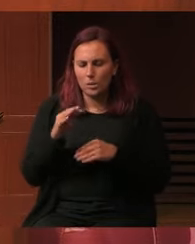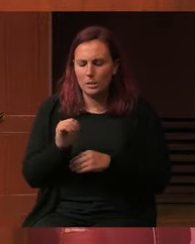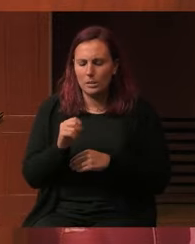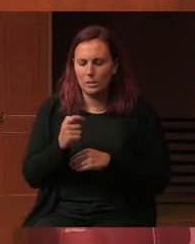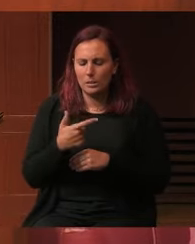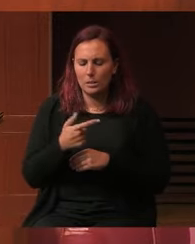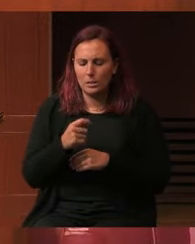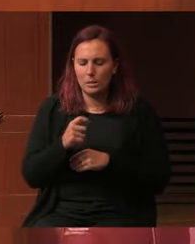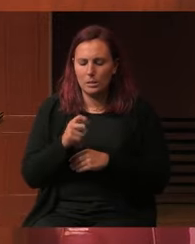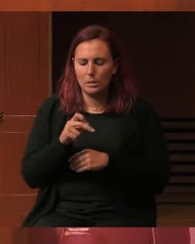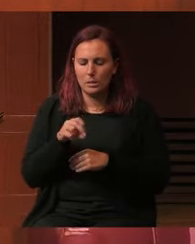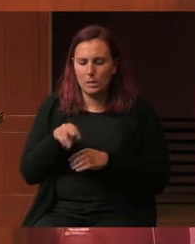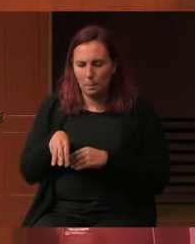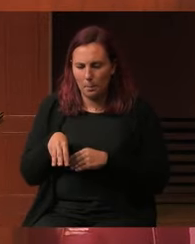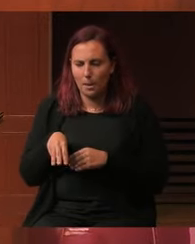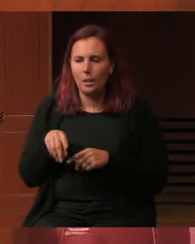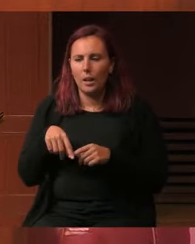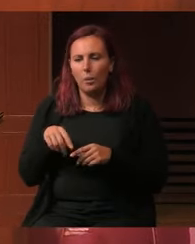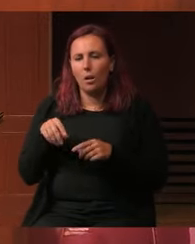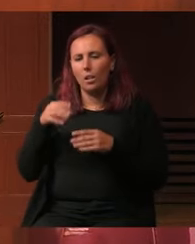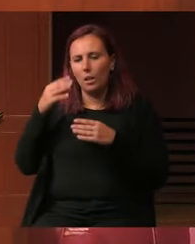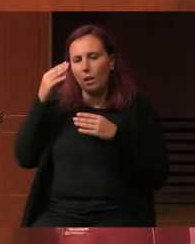a minha formação base, é por onde